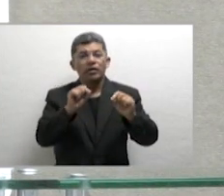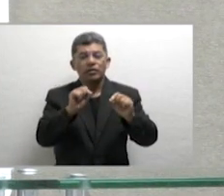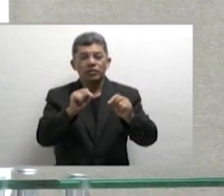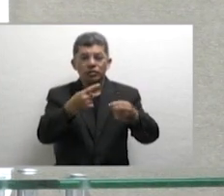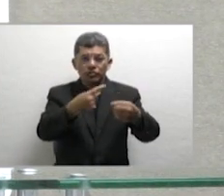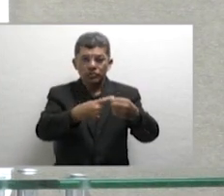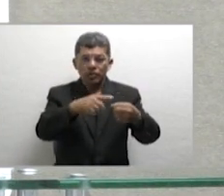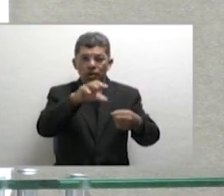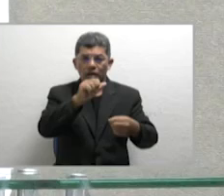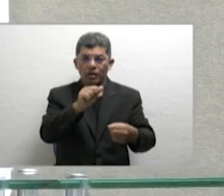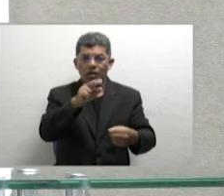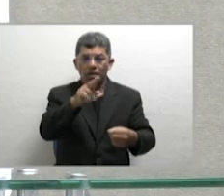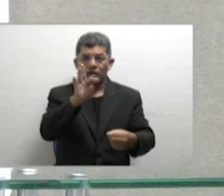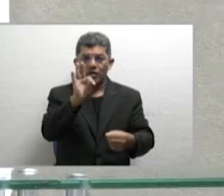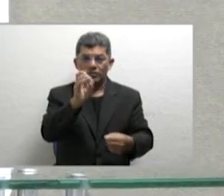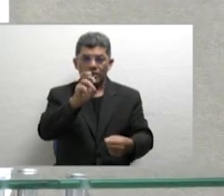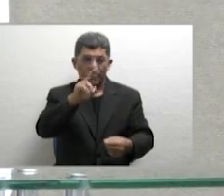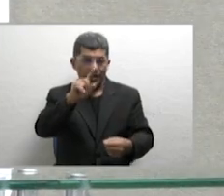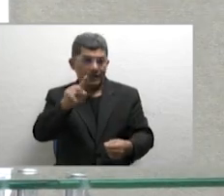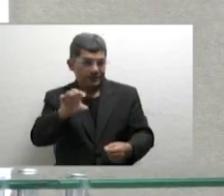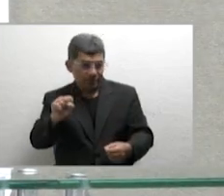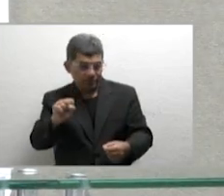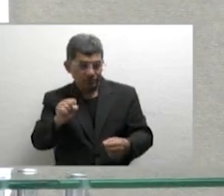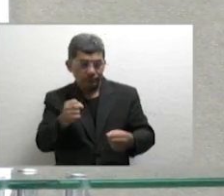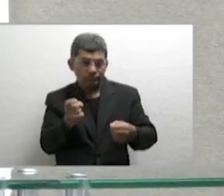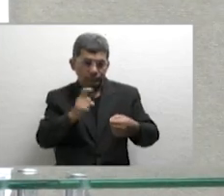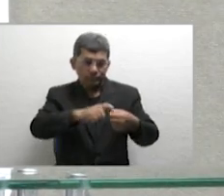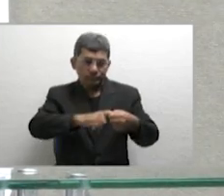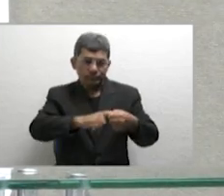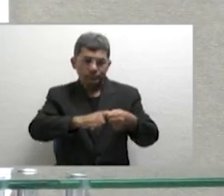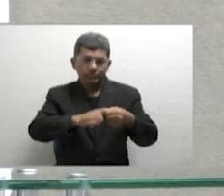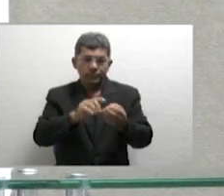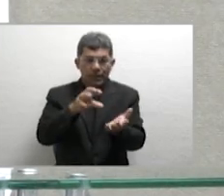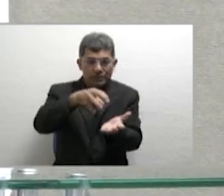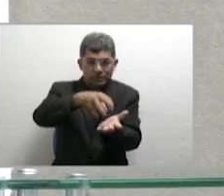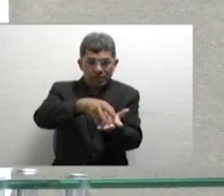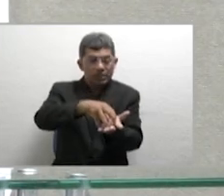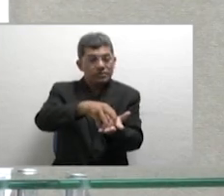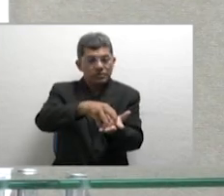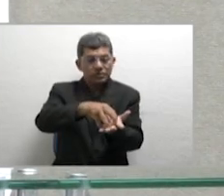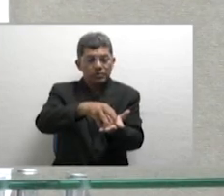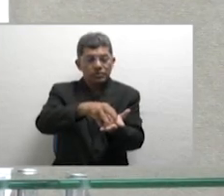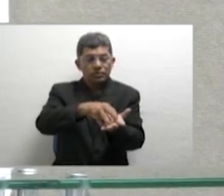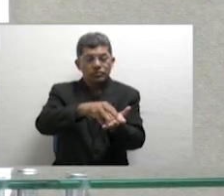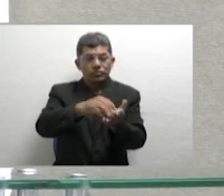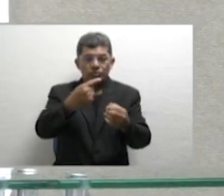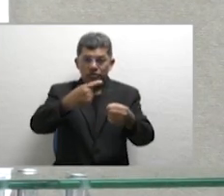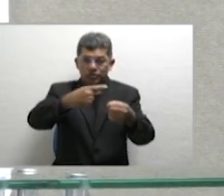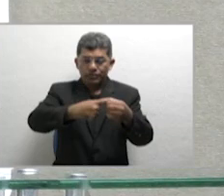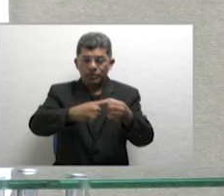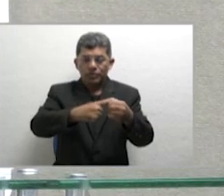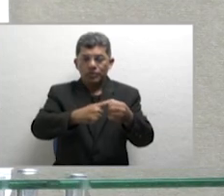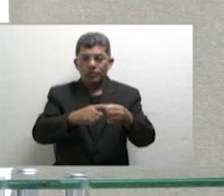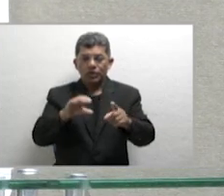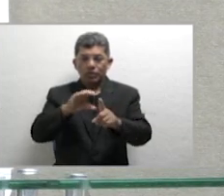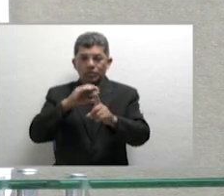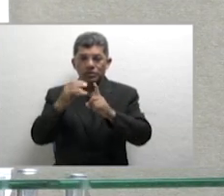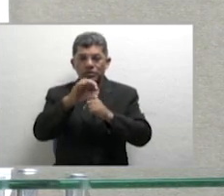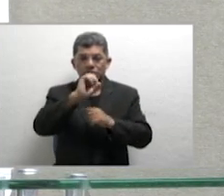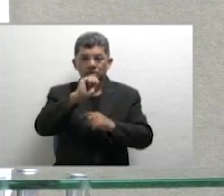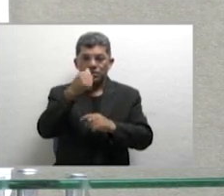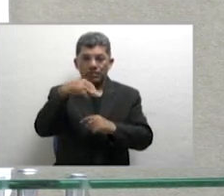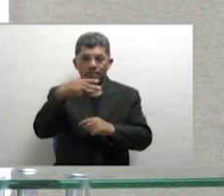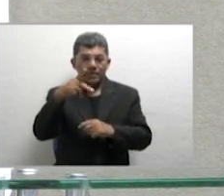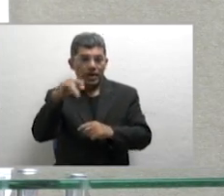no município de Altazes e que ligam a cidade, a sede do município, à comunidade do Sampaio. Lá existem duas pontes, uma no